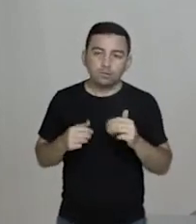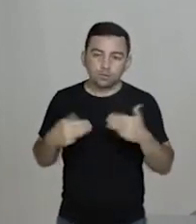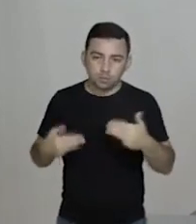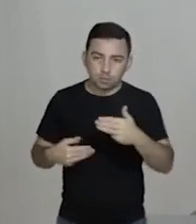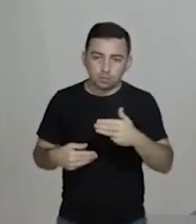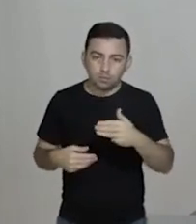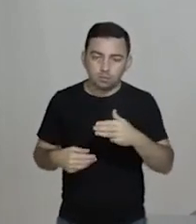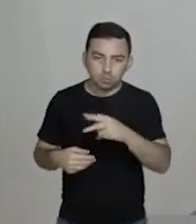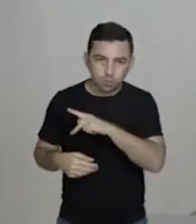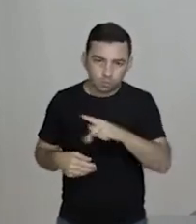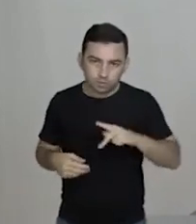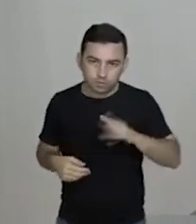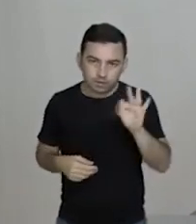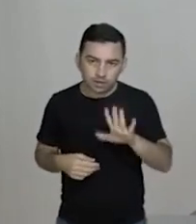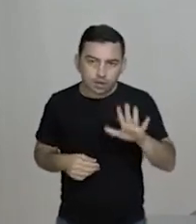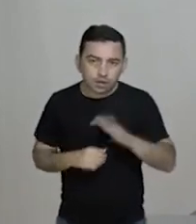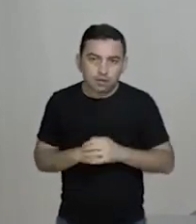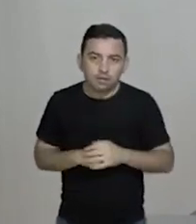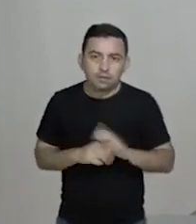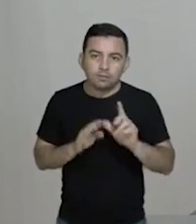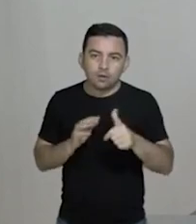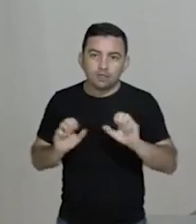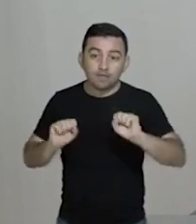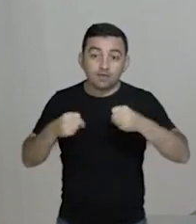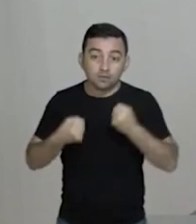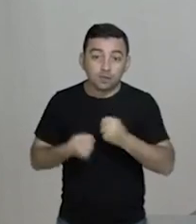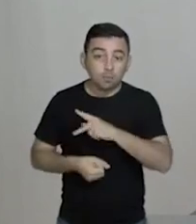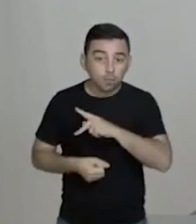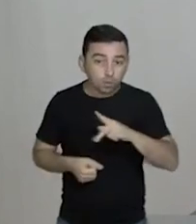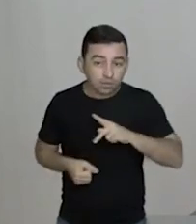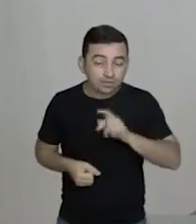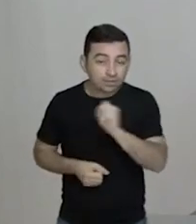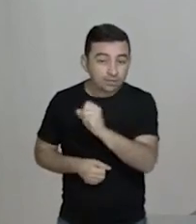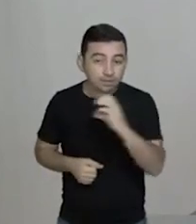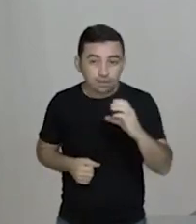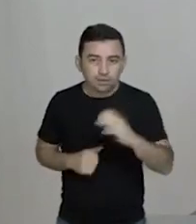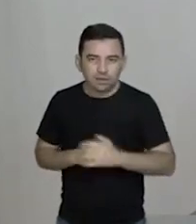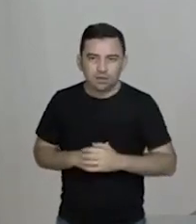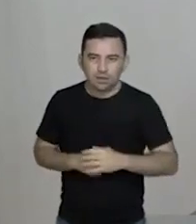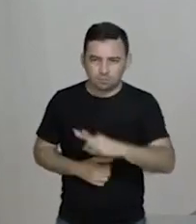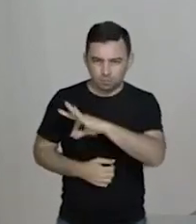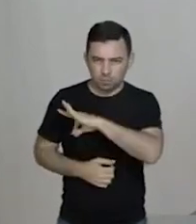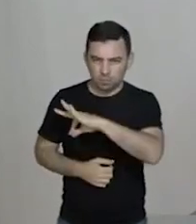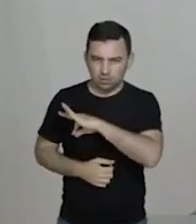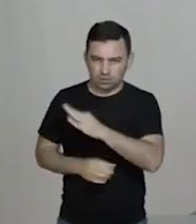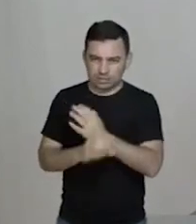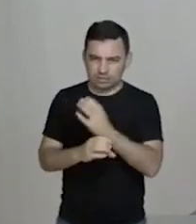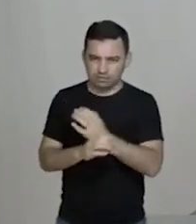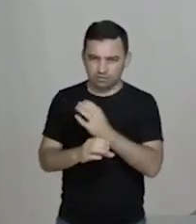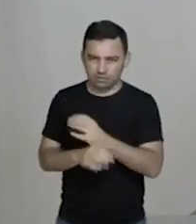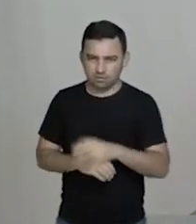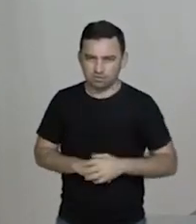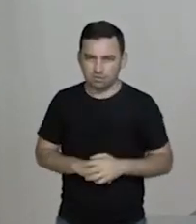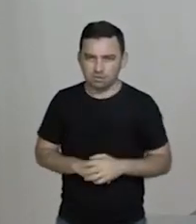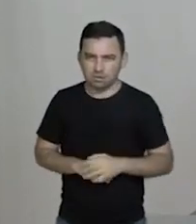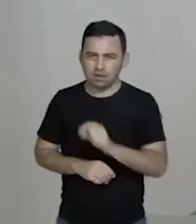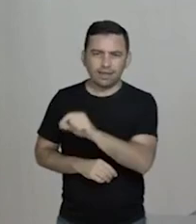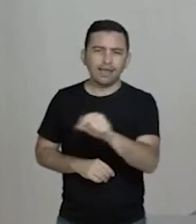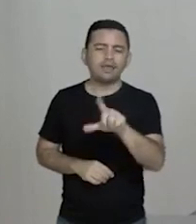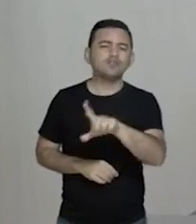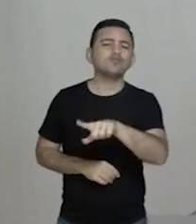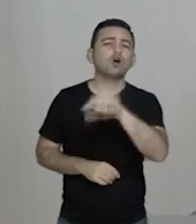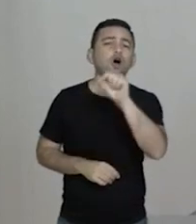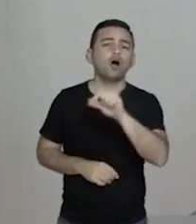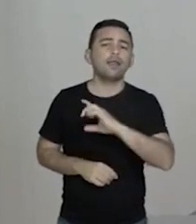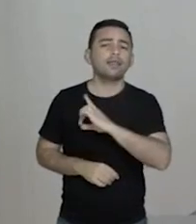depois vamos ver quem é Defensoria Pública de Santa Catarina Polícia Civil de Santa Catarina quem é que no meio delegado Geral